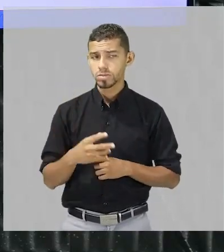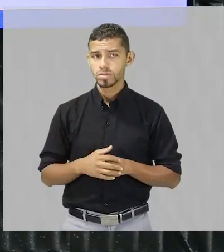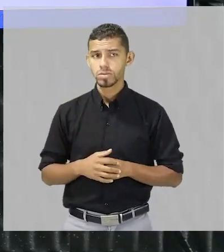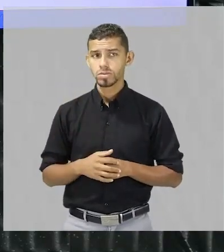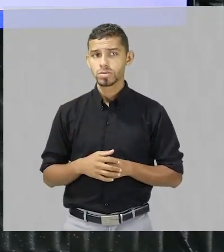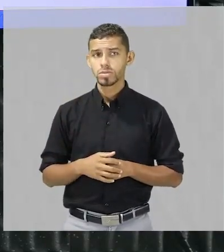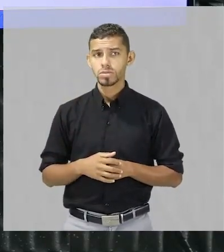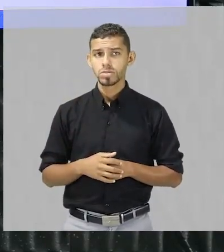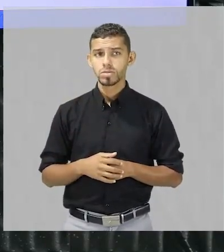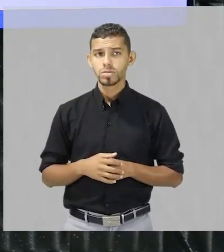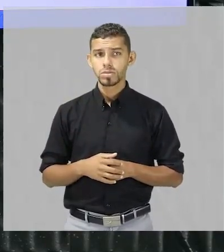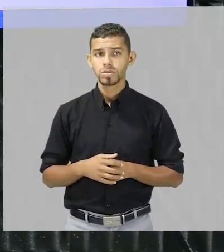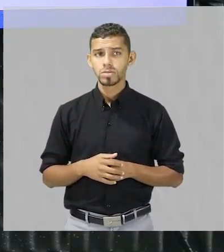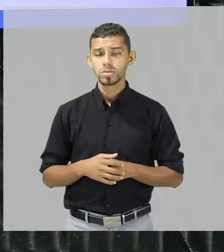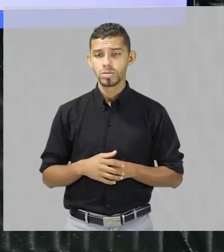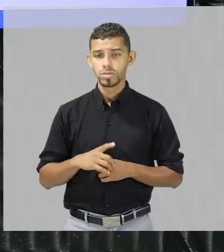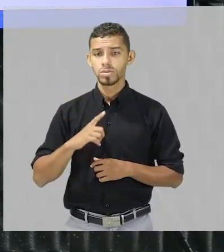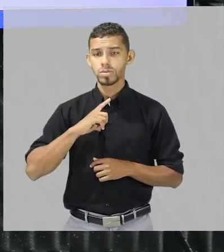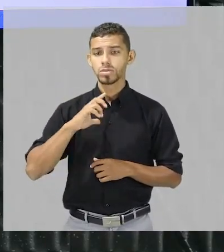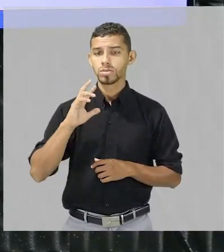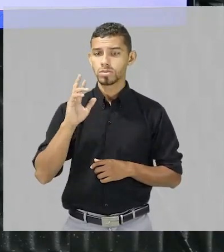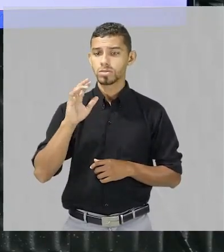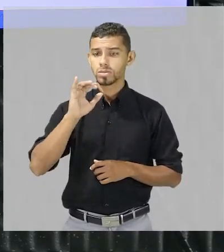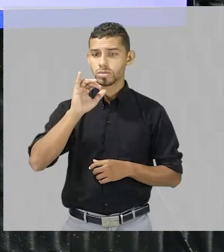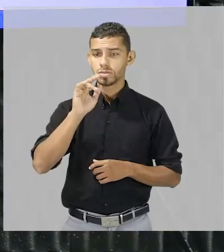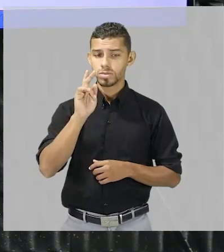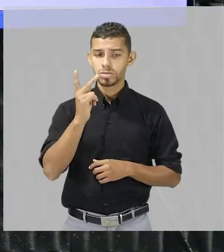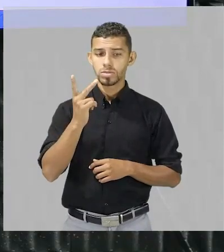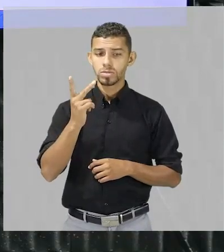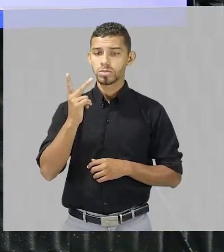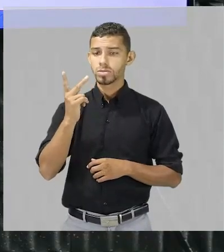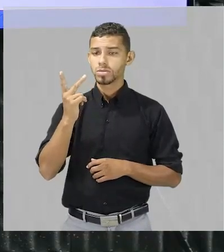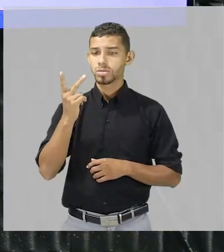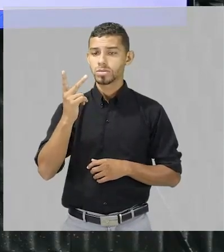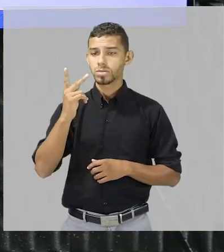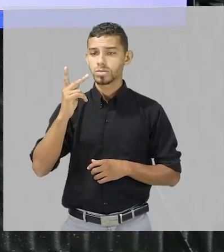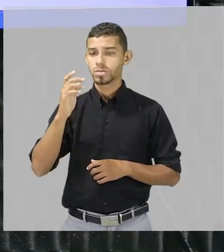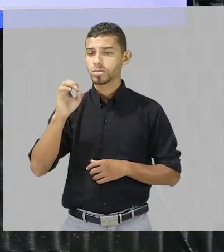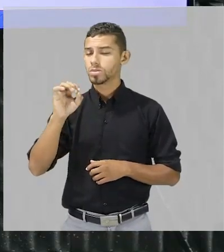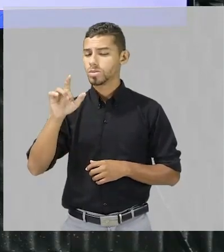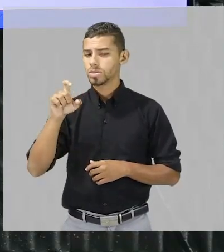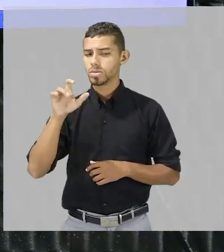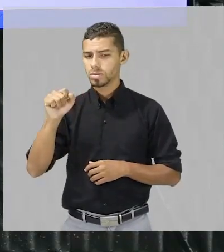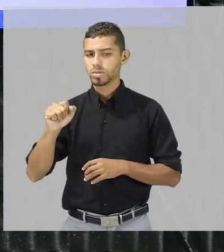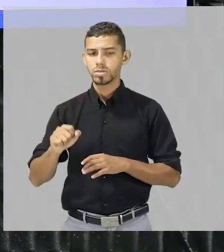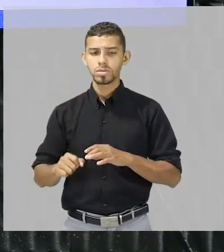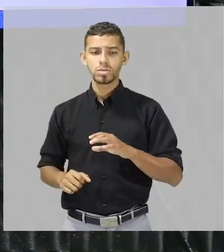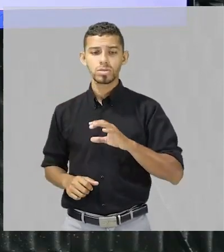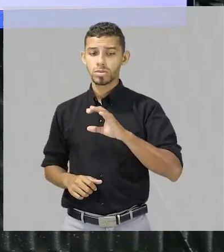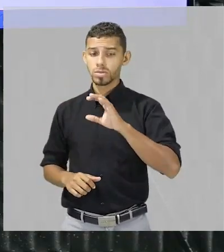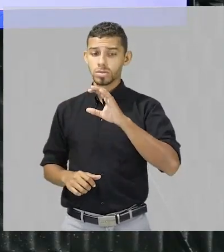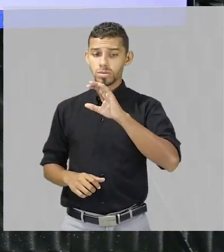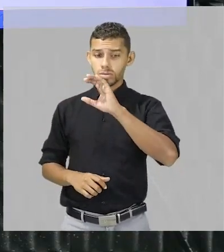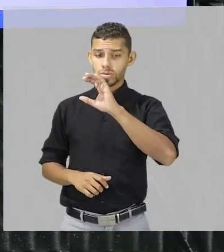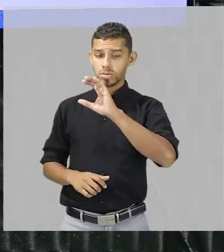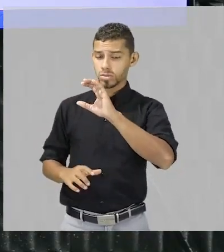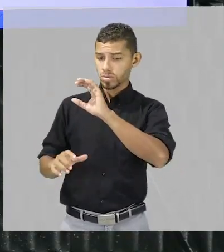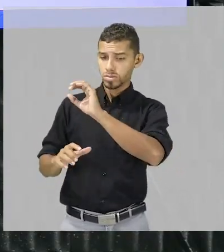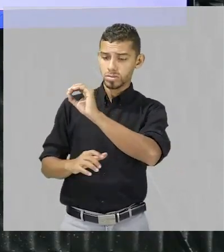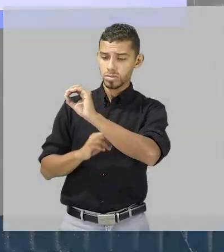mas Alex, no composto 2 eu tenho uma hidroxila, né? Não, não é uma hidroxila. Esse HO, ele